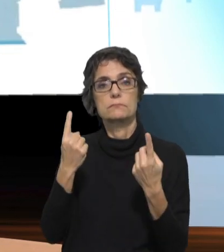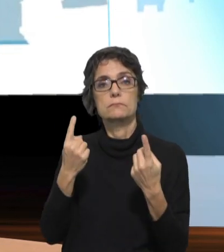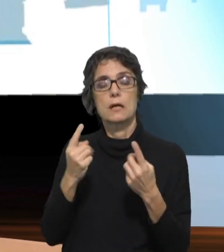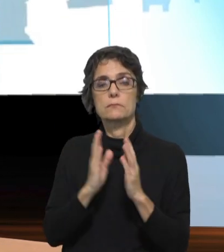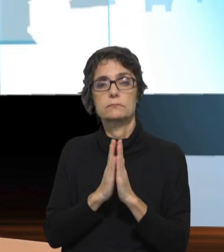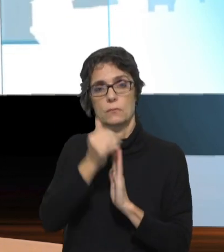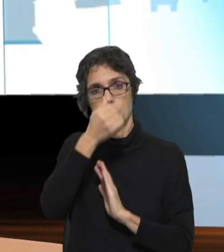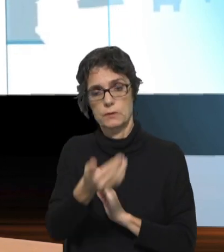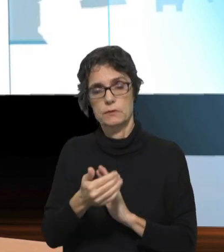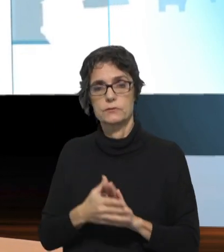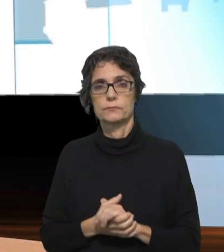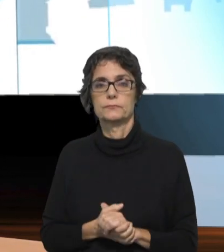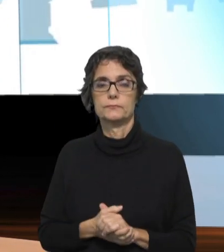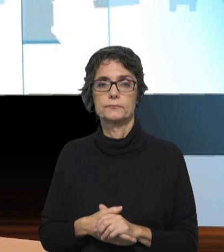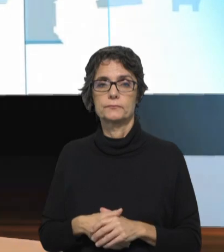Eucaristias deste domingo.